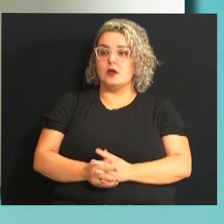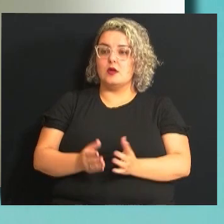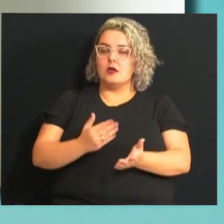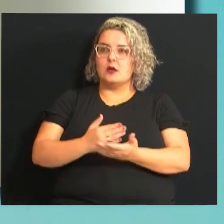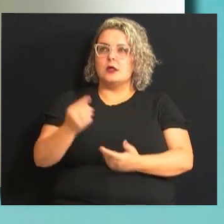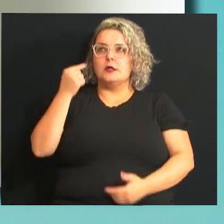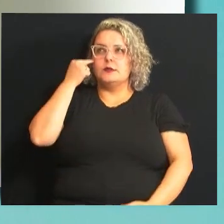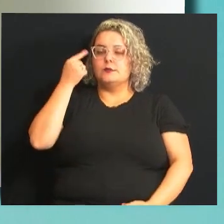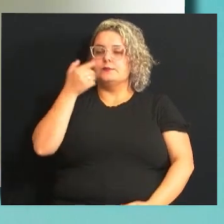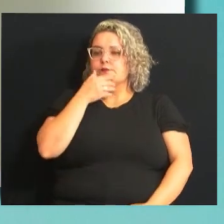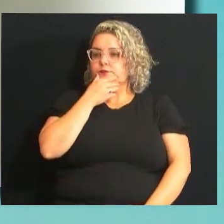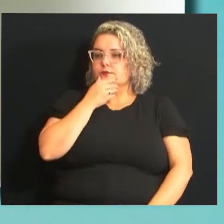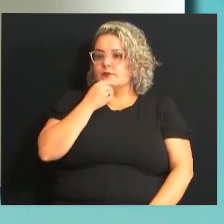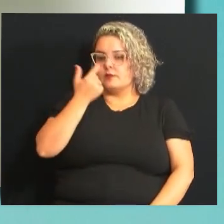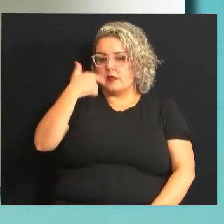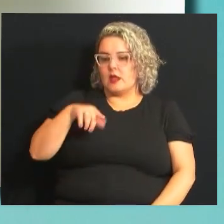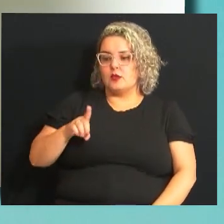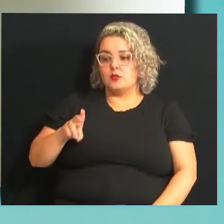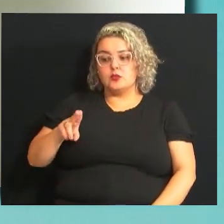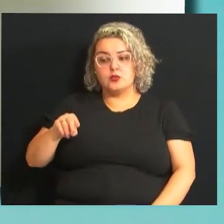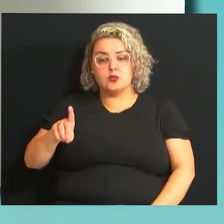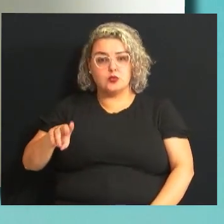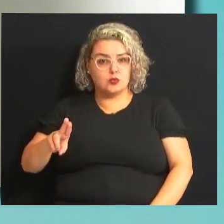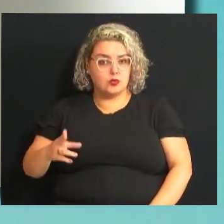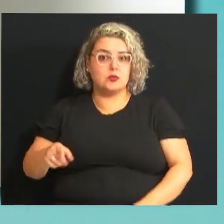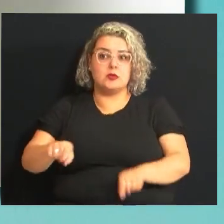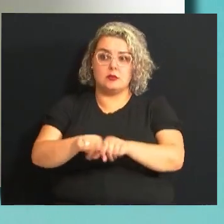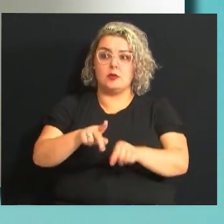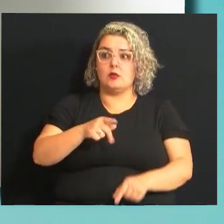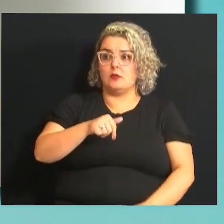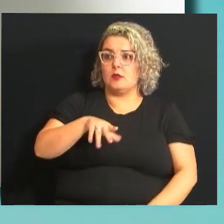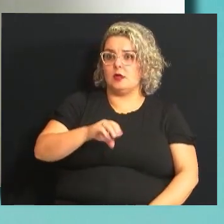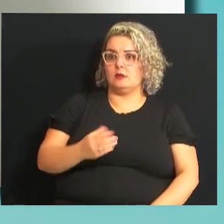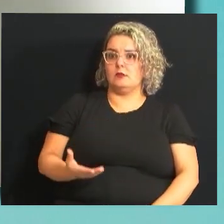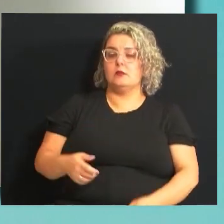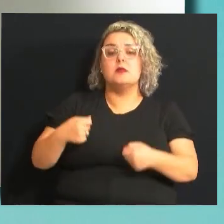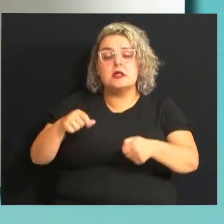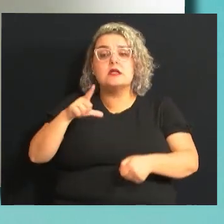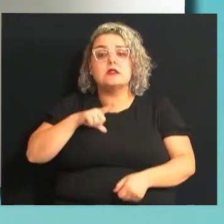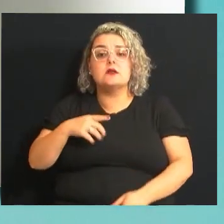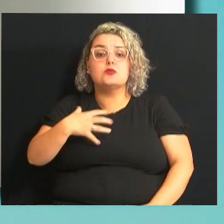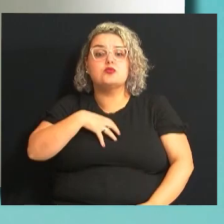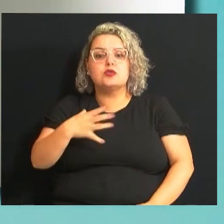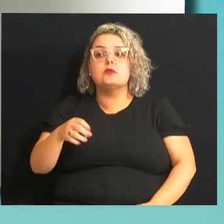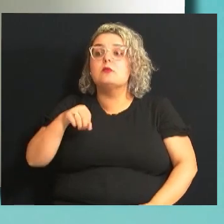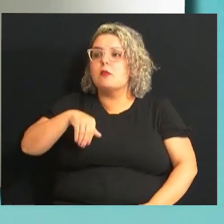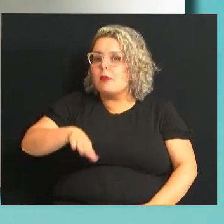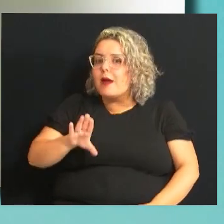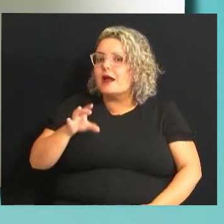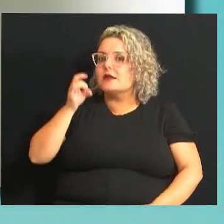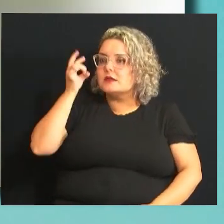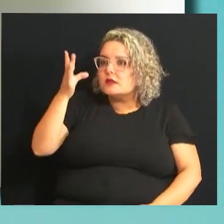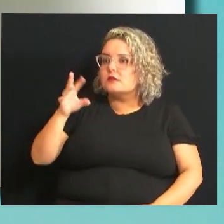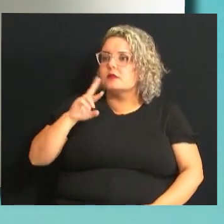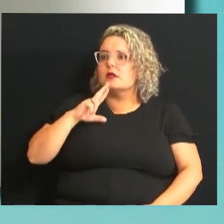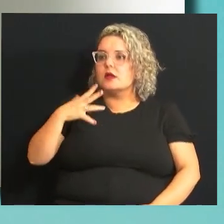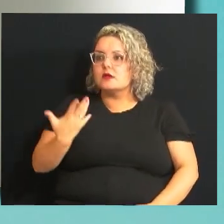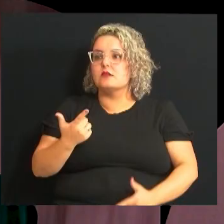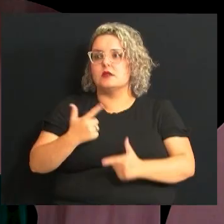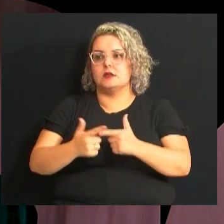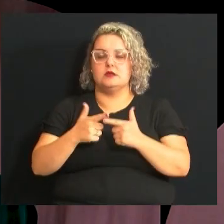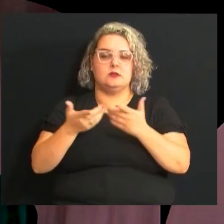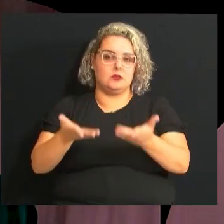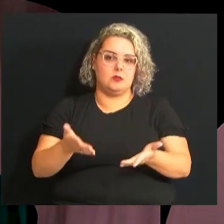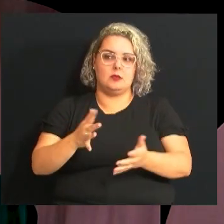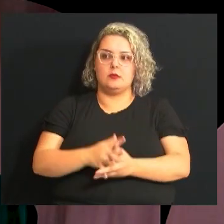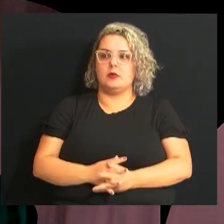Então, assim, durante esse processo todo, eu comecei a pensar assim, né? Eu e o Dudu e o Paulo, a gente começou a pensar, tem que ter uma forma mais fácil.